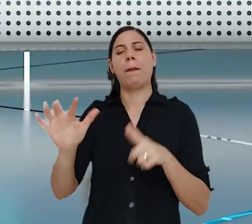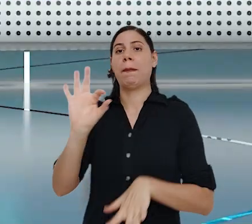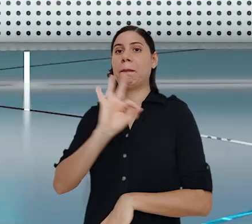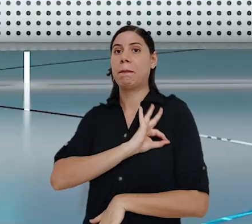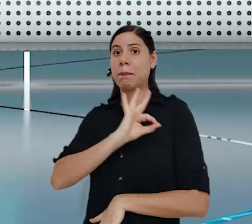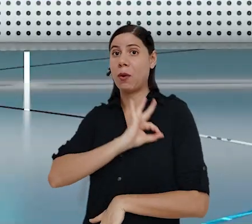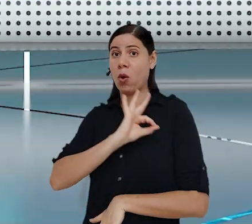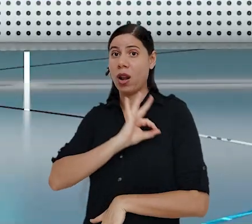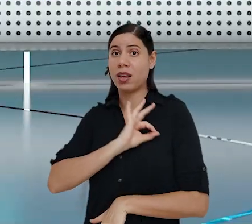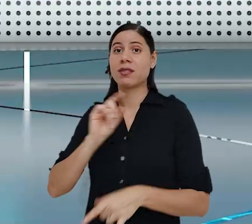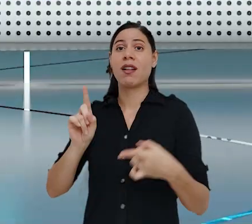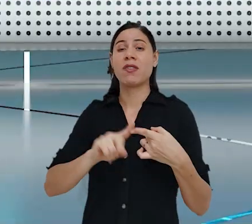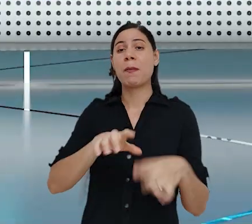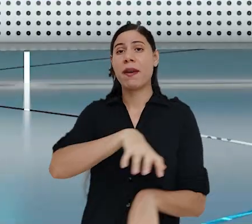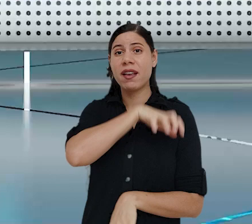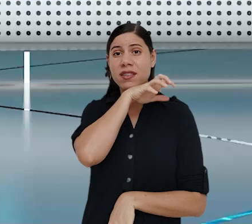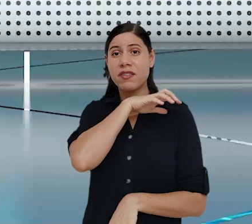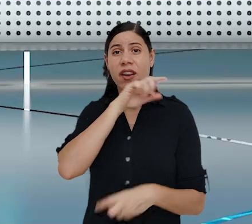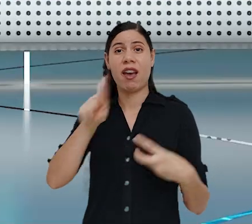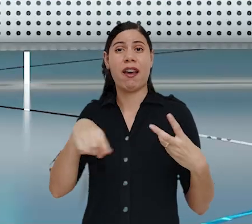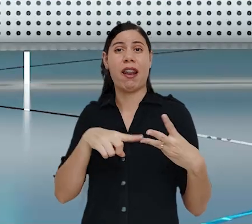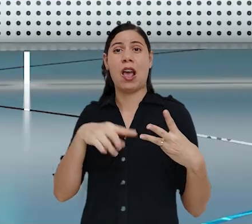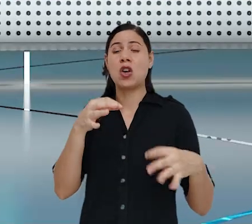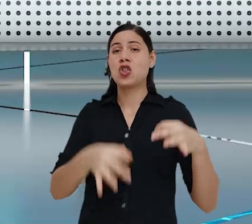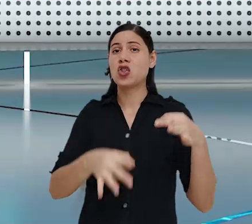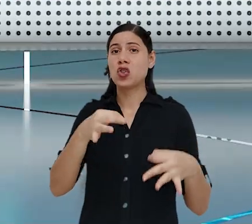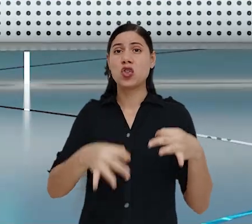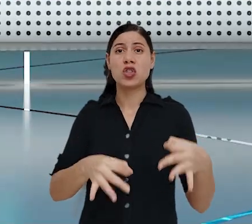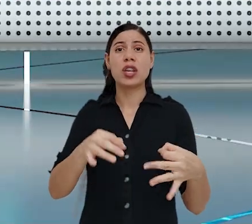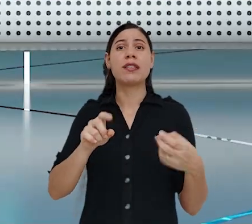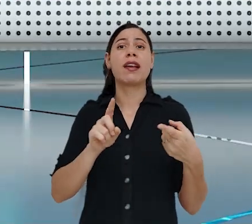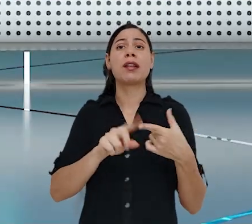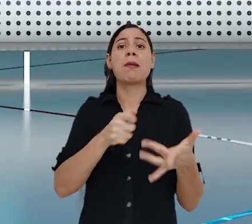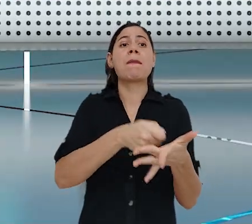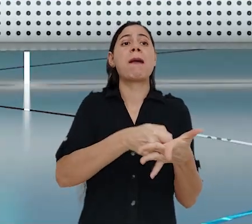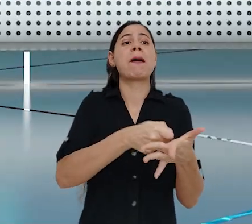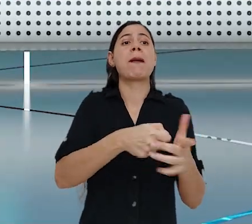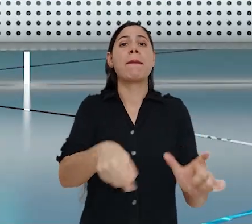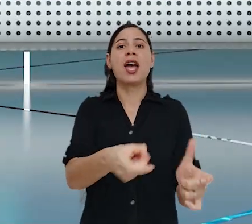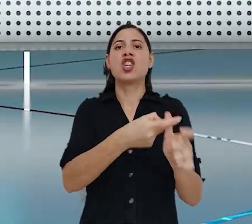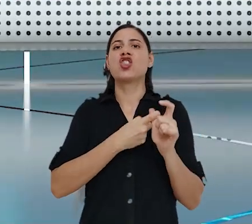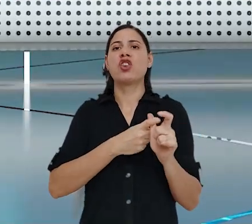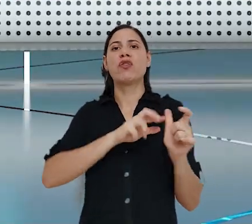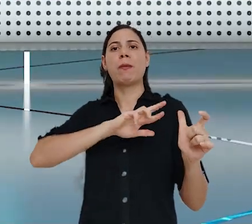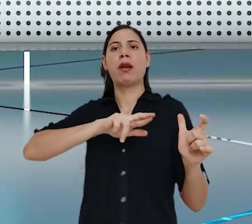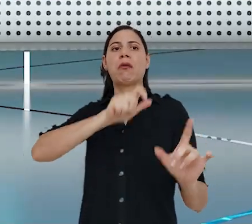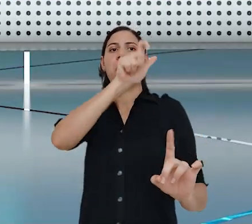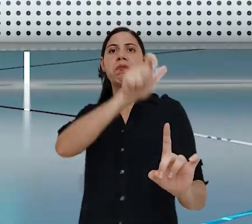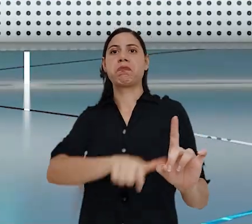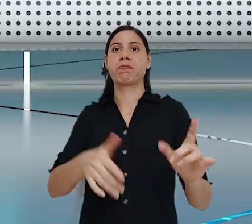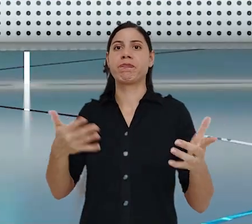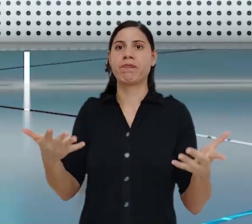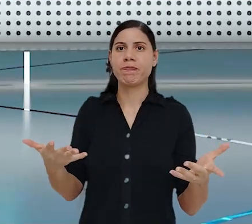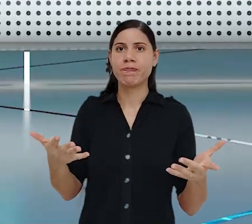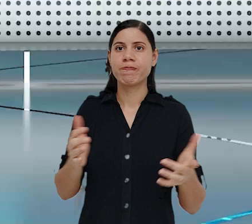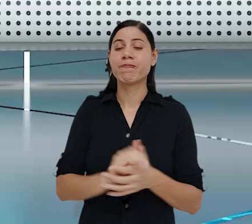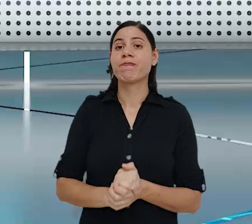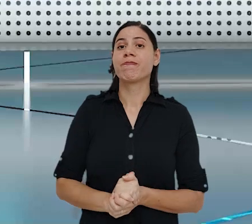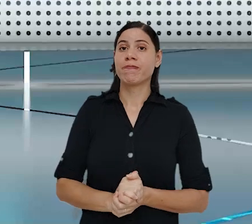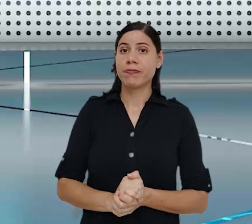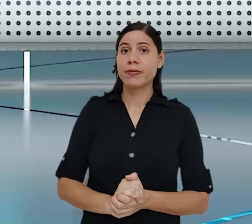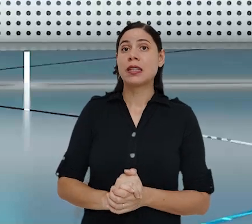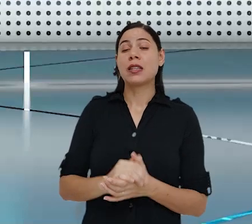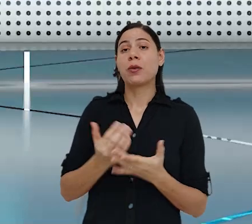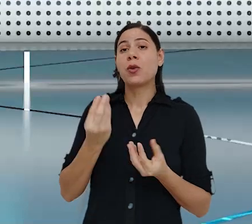polícia, com a Receita Federal, a Justiça e cobranças por dívidas que não foram feitas pela pessoa. Uma das formas